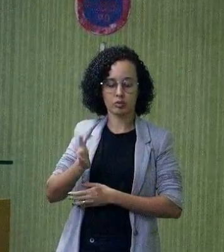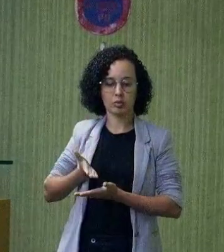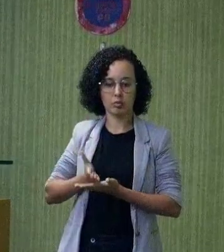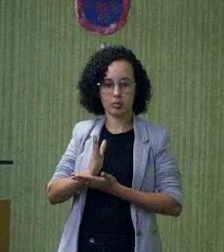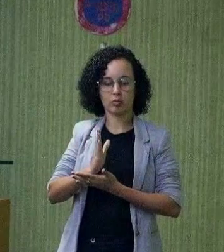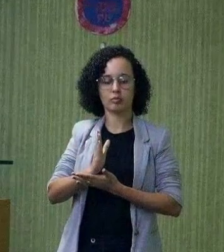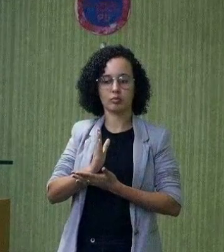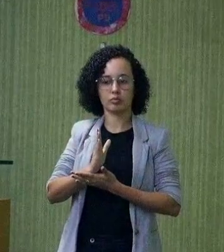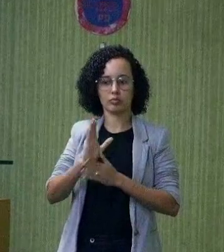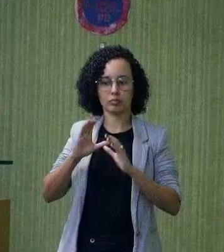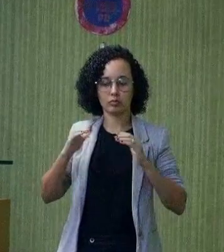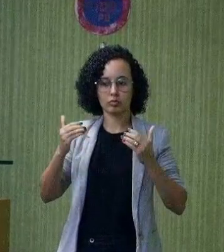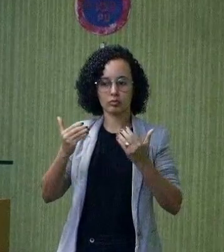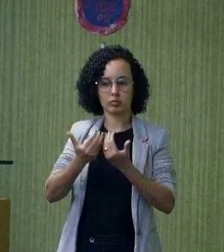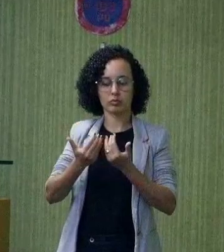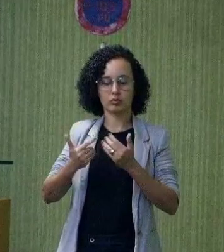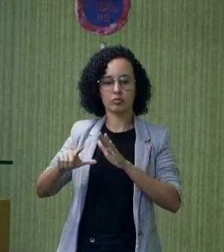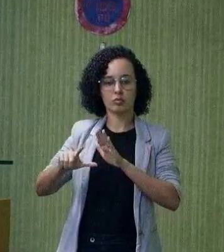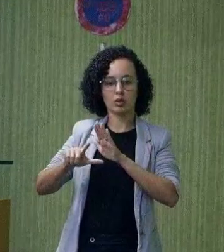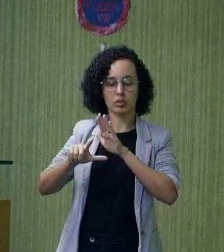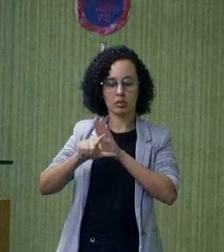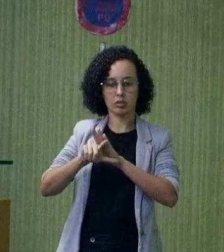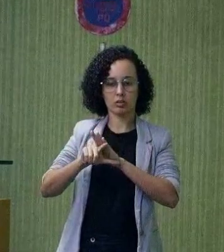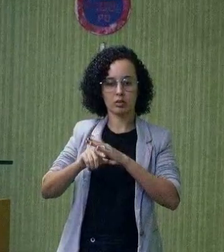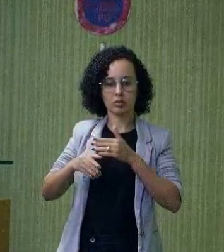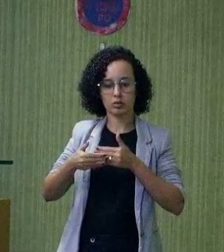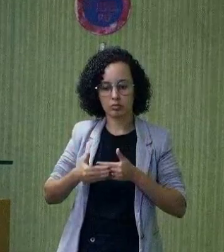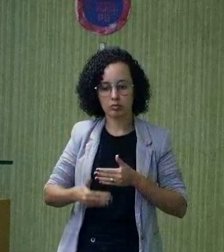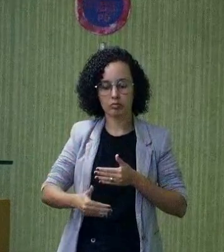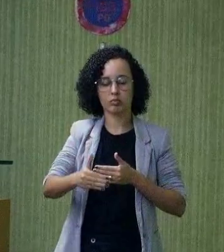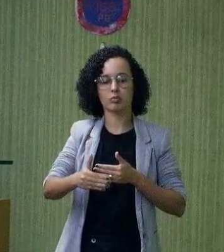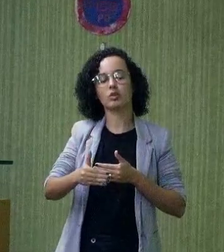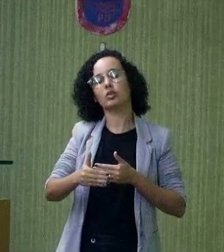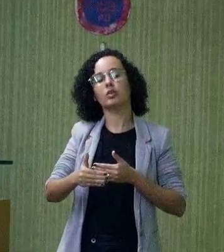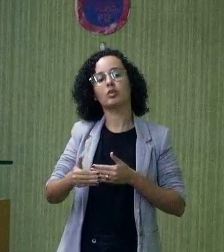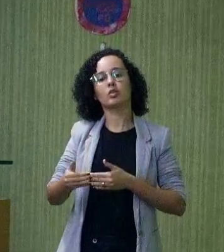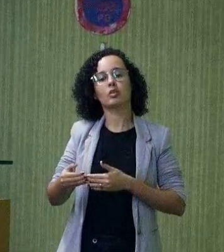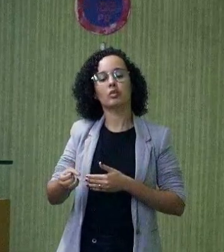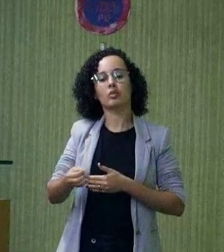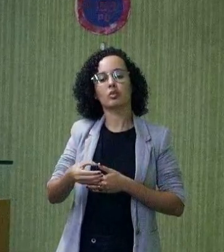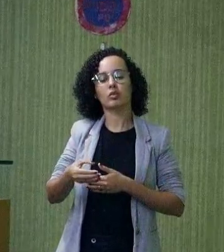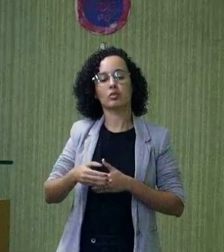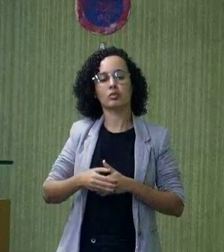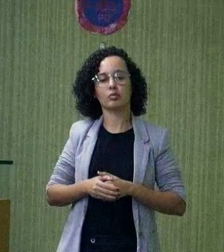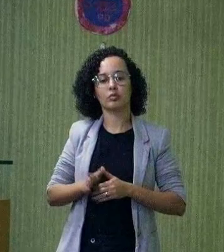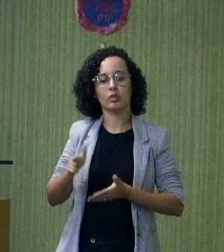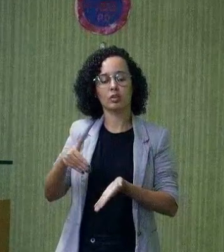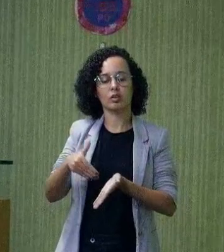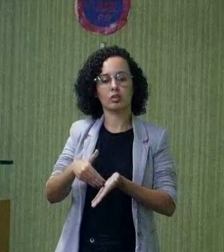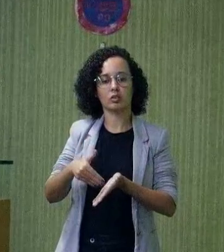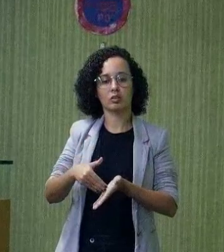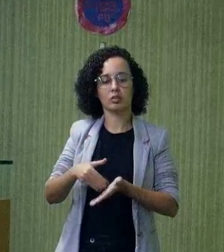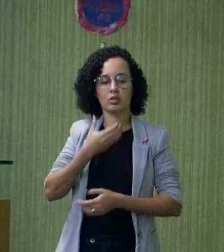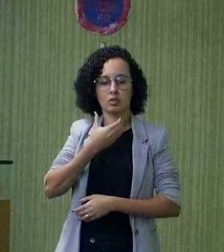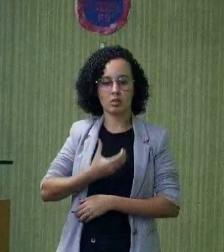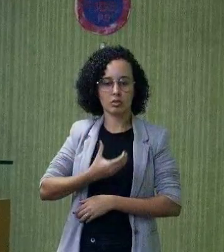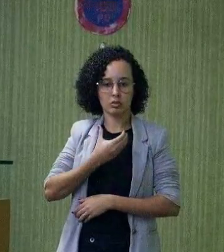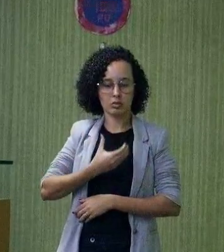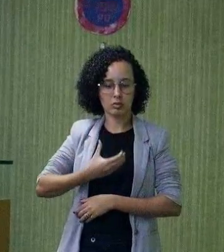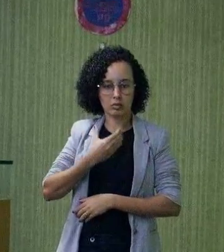Congresso uma lei prorrogando o novo o plano nacional eh o atual Plano Nacional de Educação até dezembro de